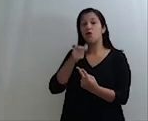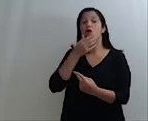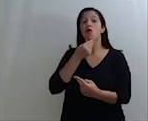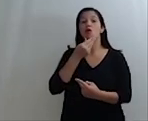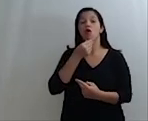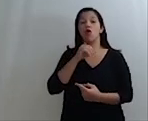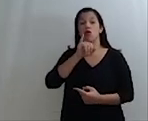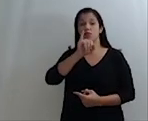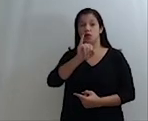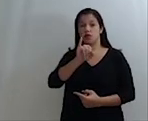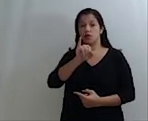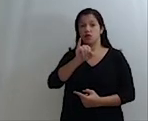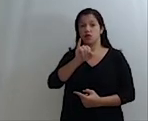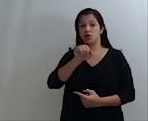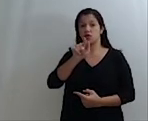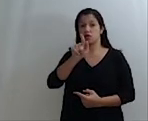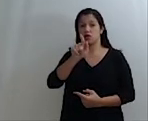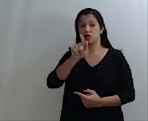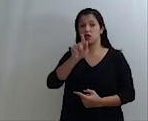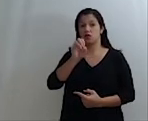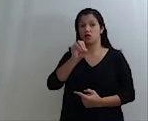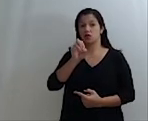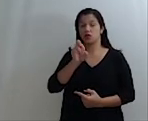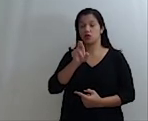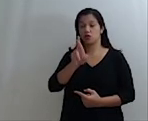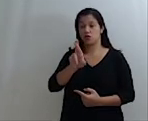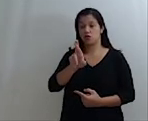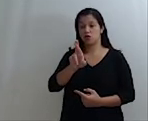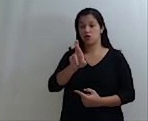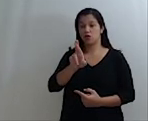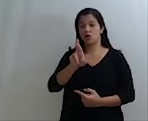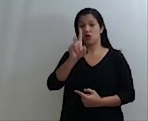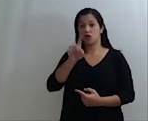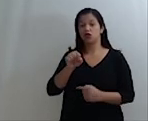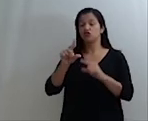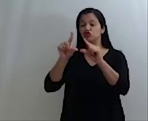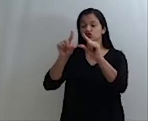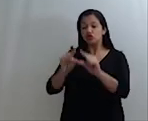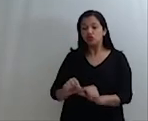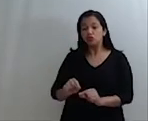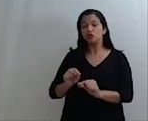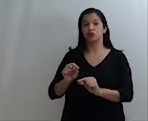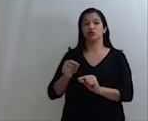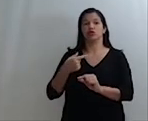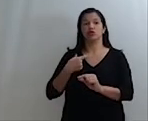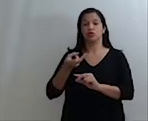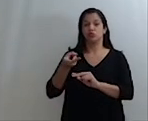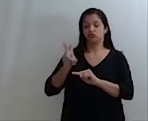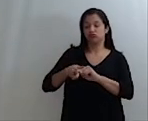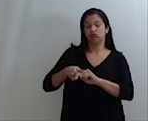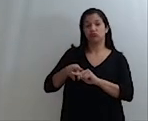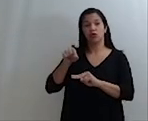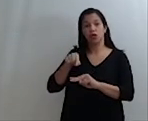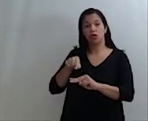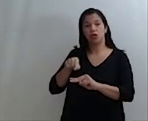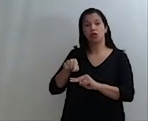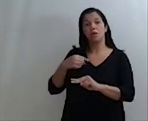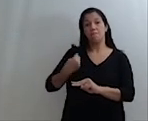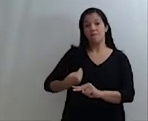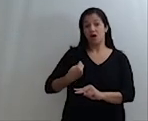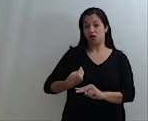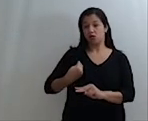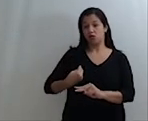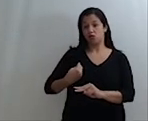discute simplesmente uma causa de diminuição de pena de participação de menor importância já que a denúncia